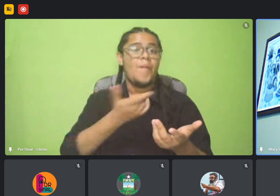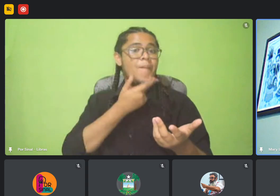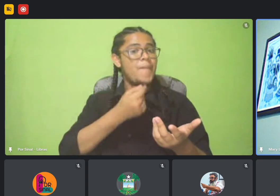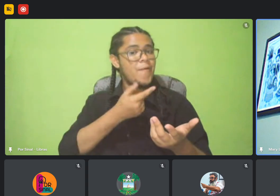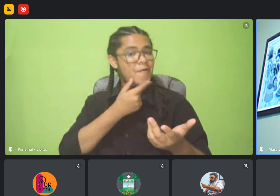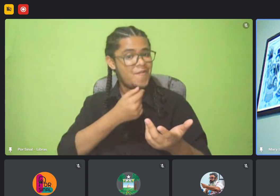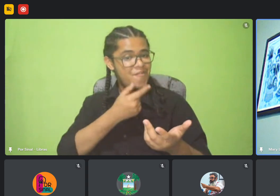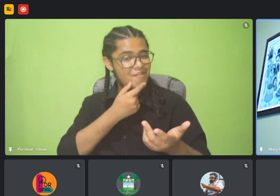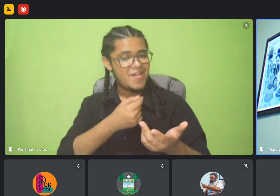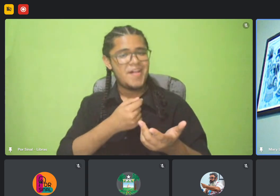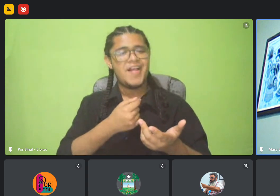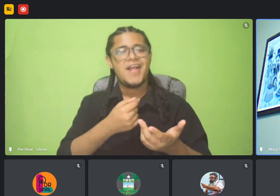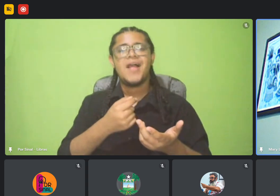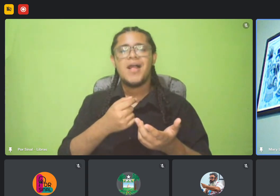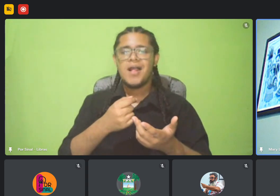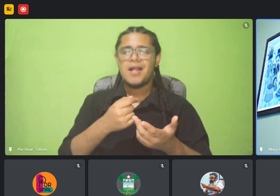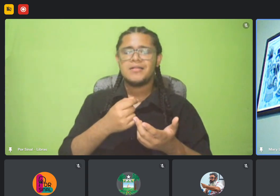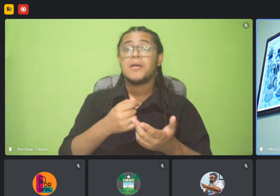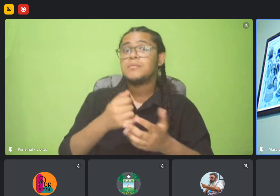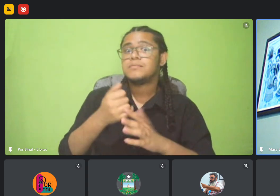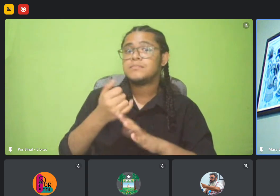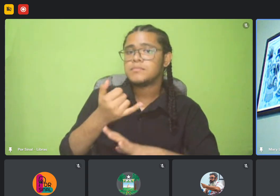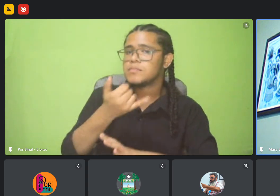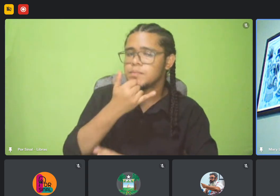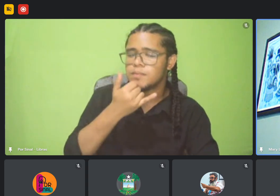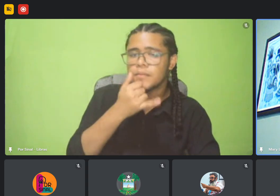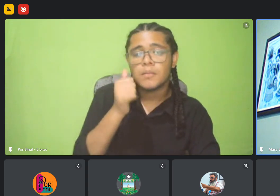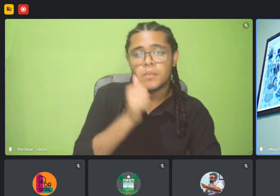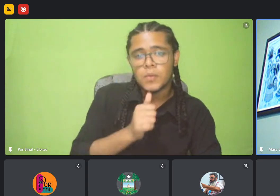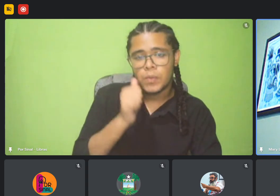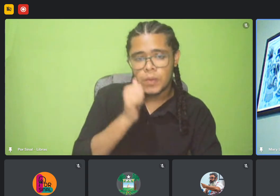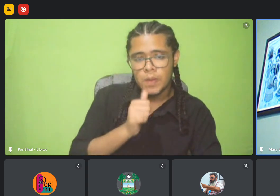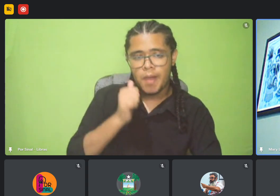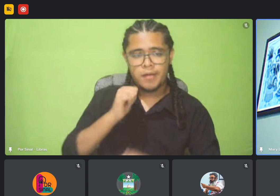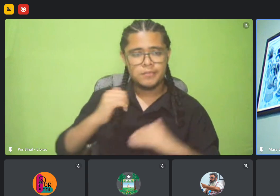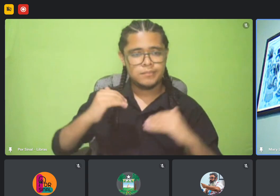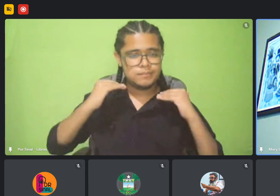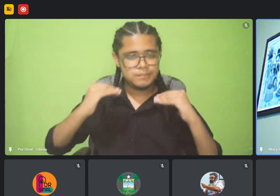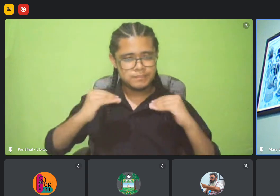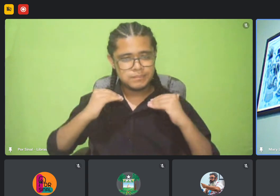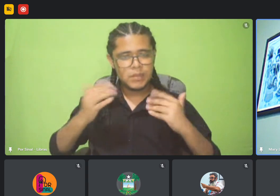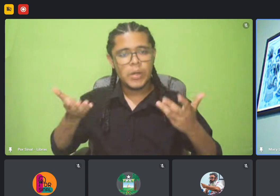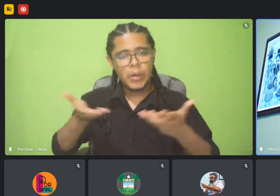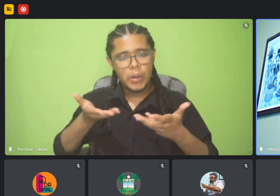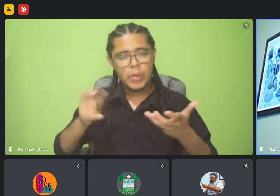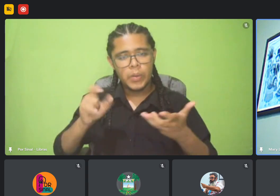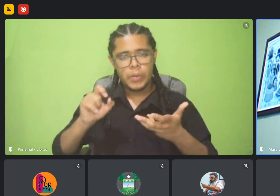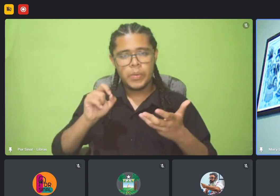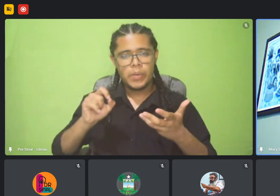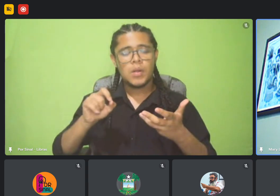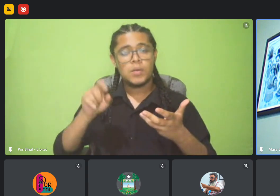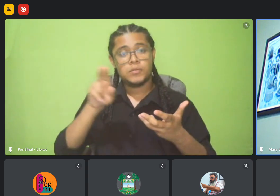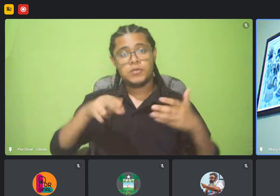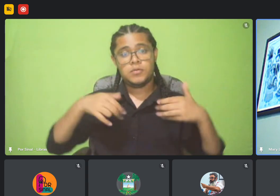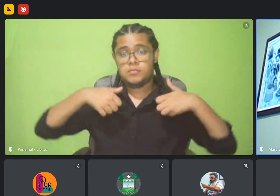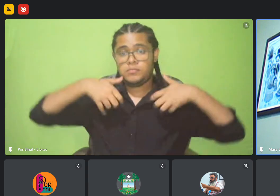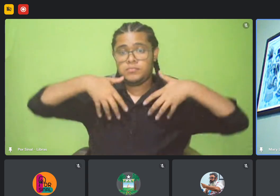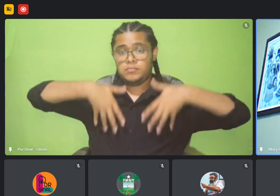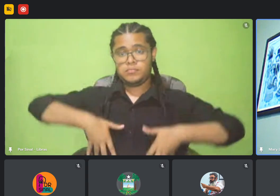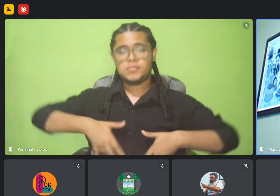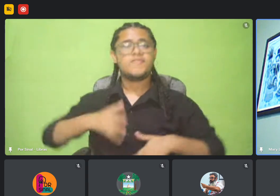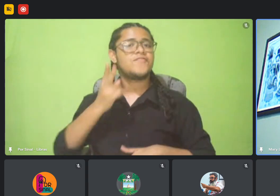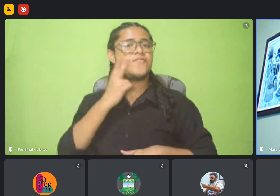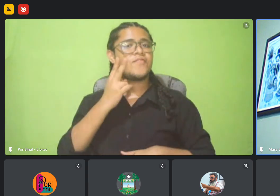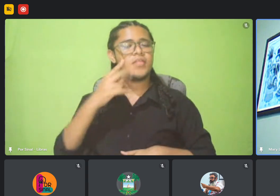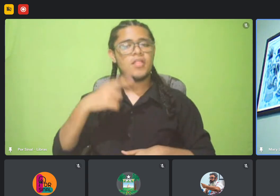pretos encaracolados, que estão atualmente na altura dos ombros. Estou vestindo um vestido vinho de bolinhas